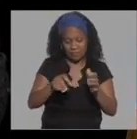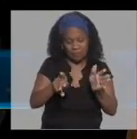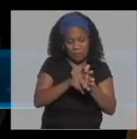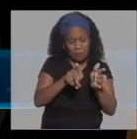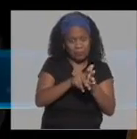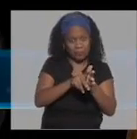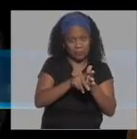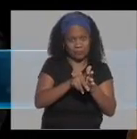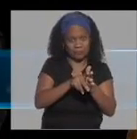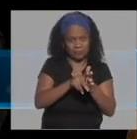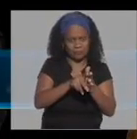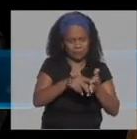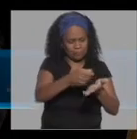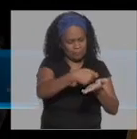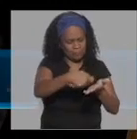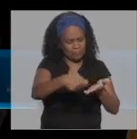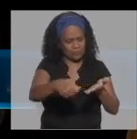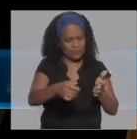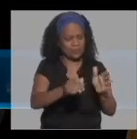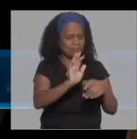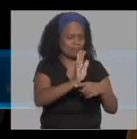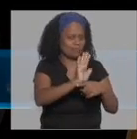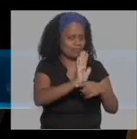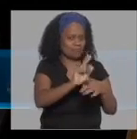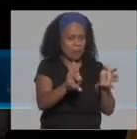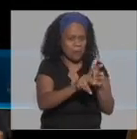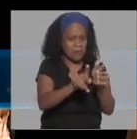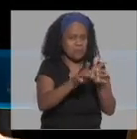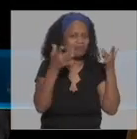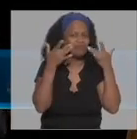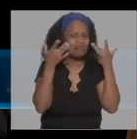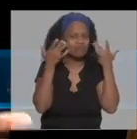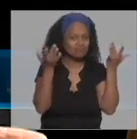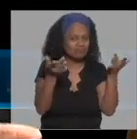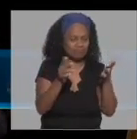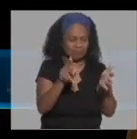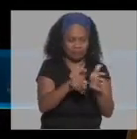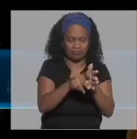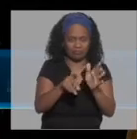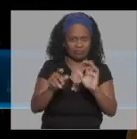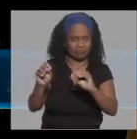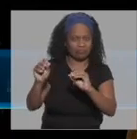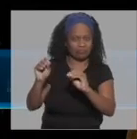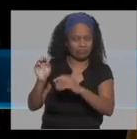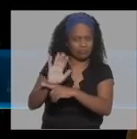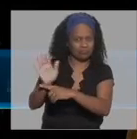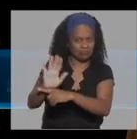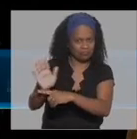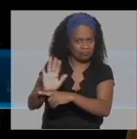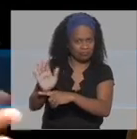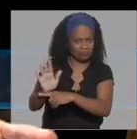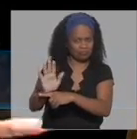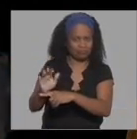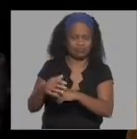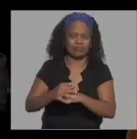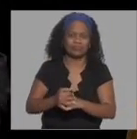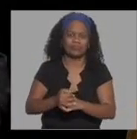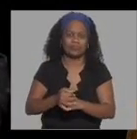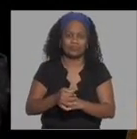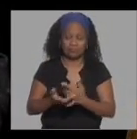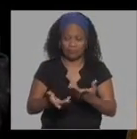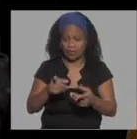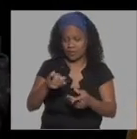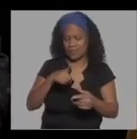parte por seu próprio protagonismo é como a gente tem visto por aí tem outras pessoas têm muito cobra